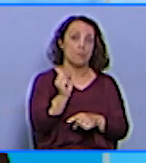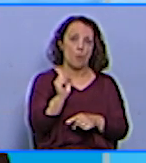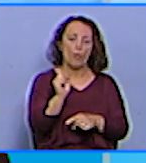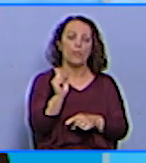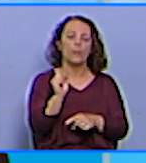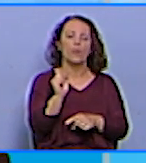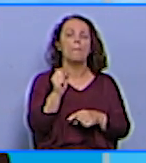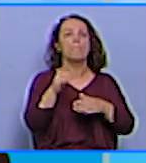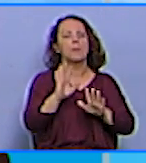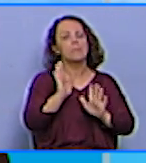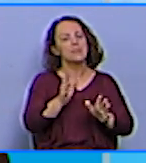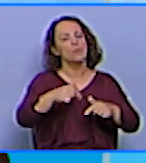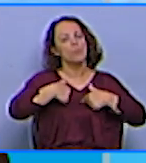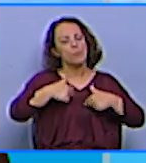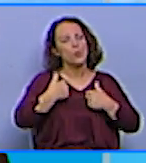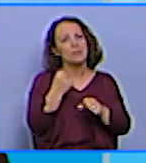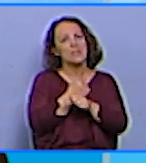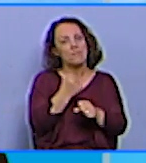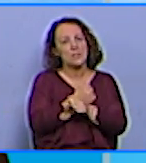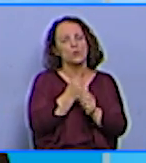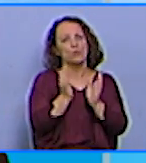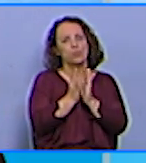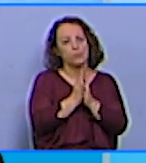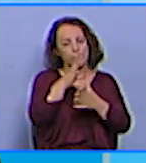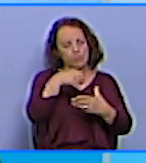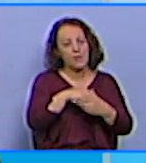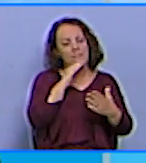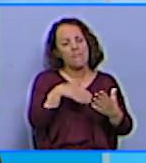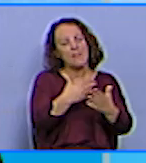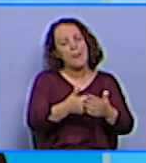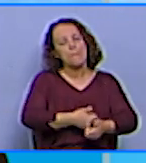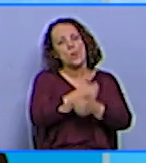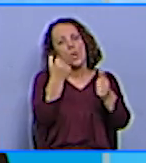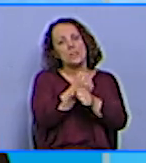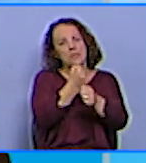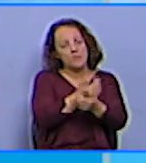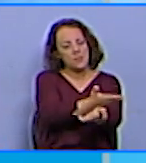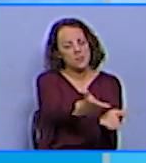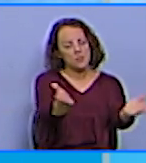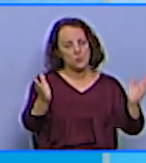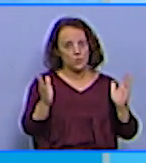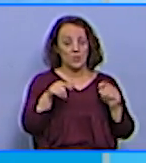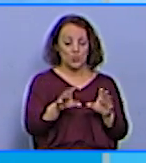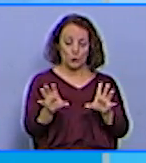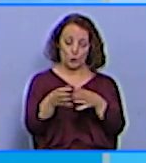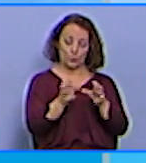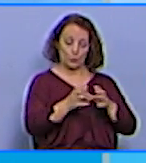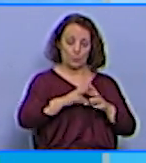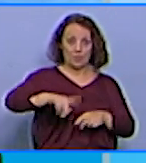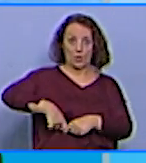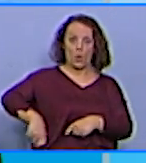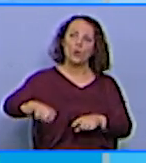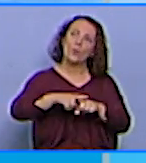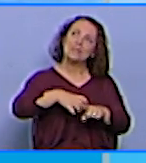dioceses tenham os seus serviços diocesanos para melhor poderem servir e para que estes pequeninos grupos de acólitos sintam-se